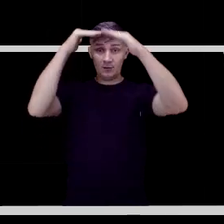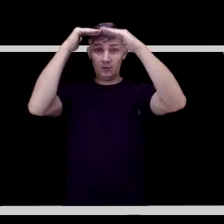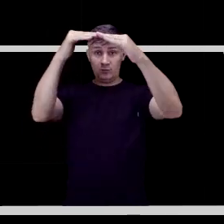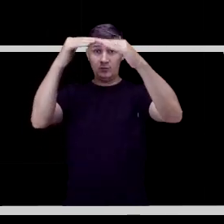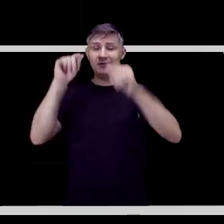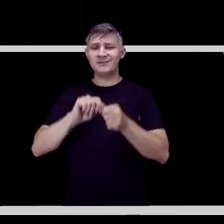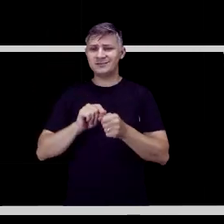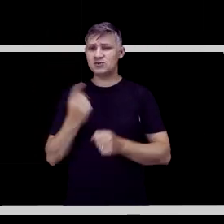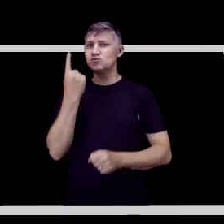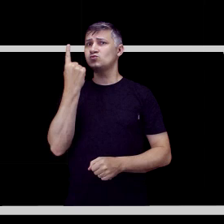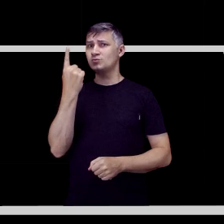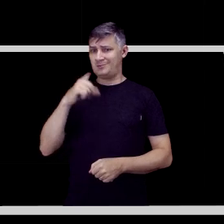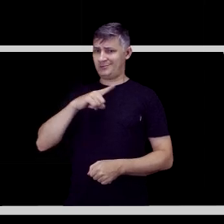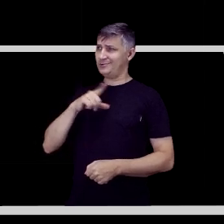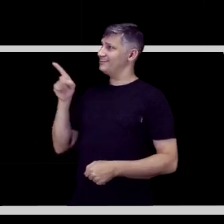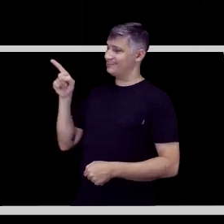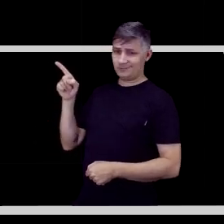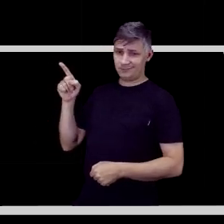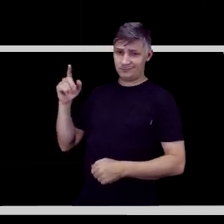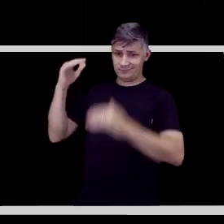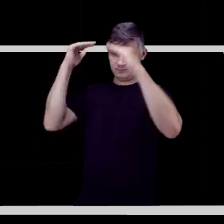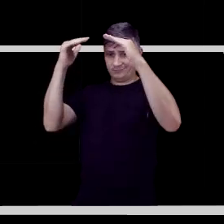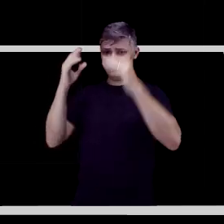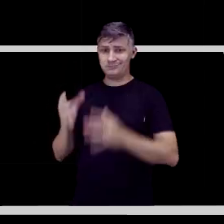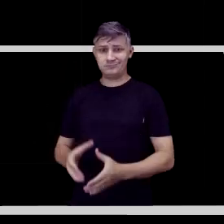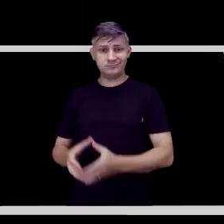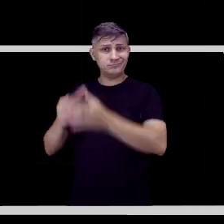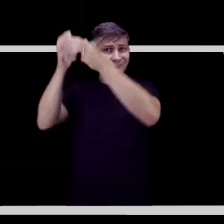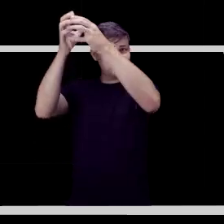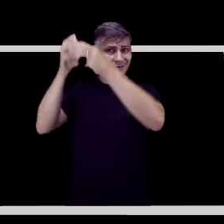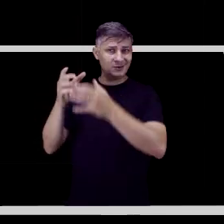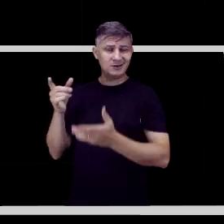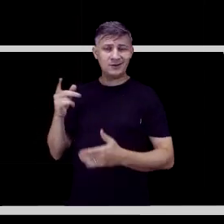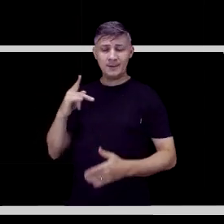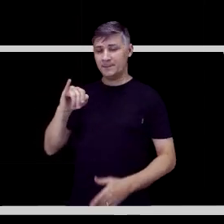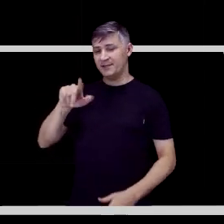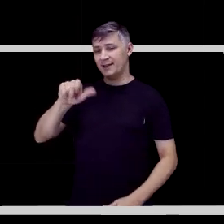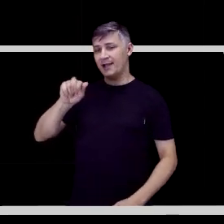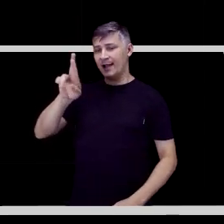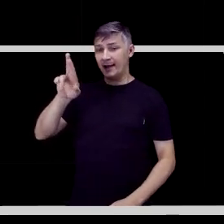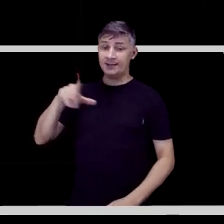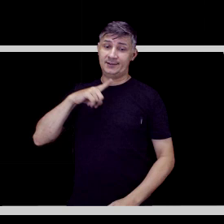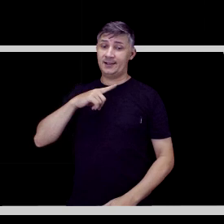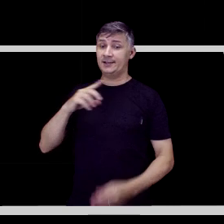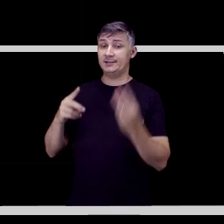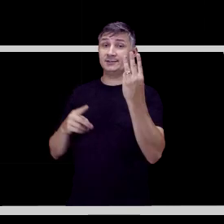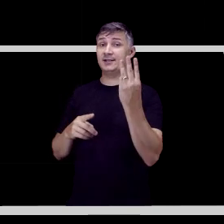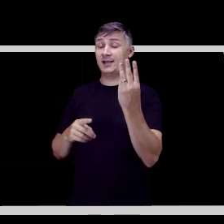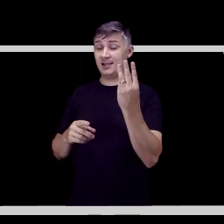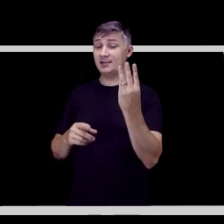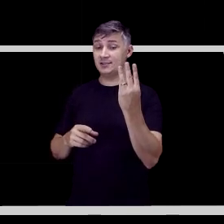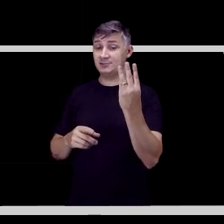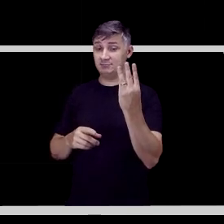fosse fazer um pilar único, ele teria essa seção aqui superior. A gente criou esse pilar mais esbelto, com 3